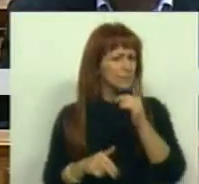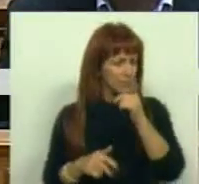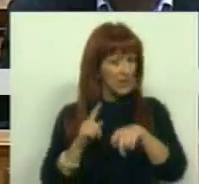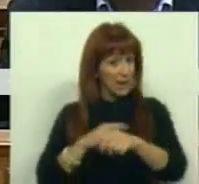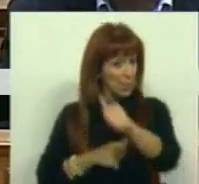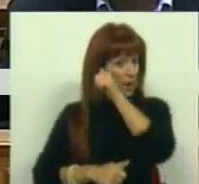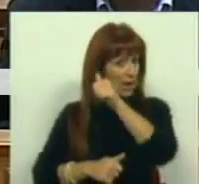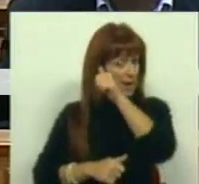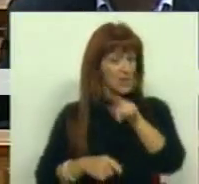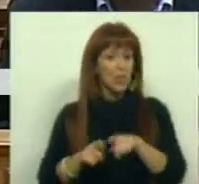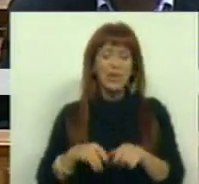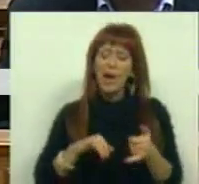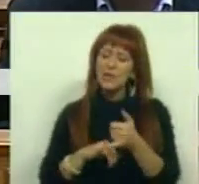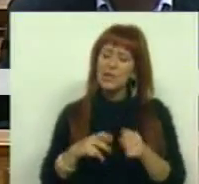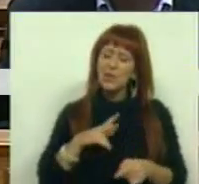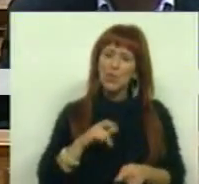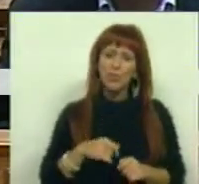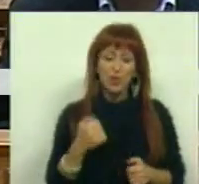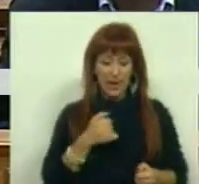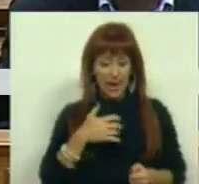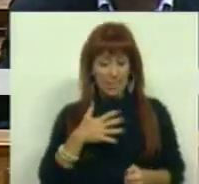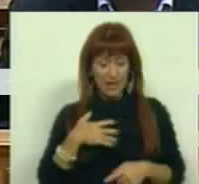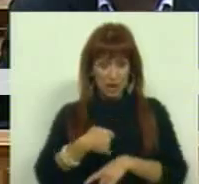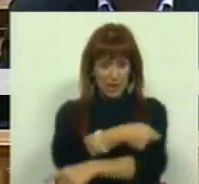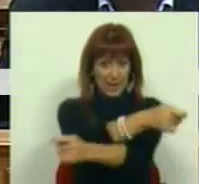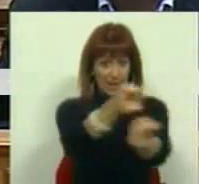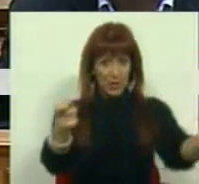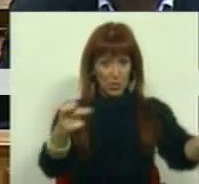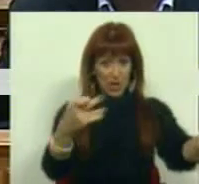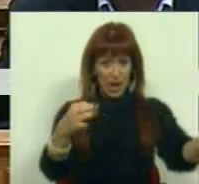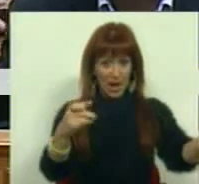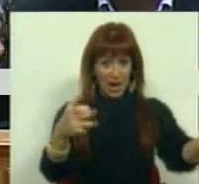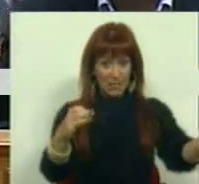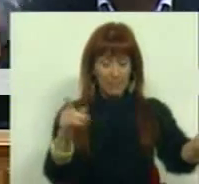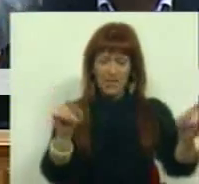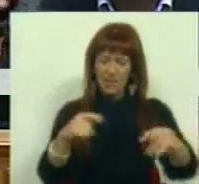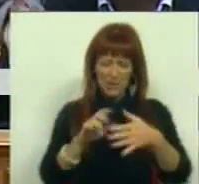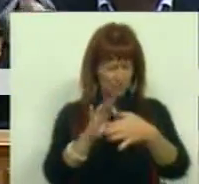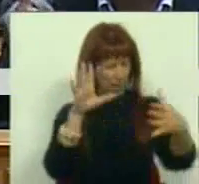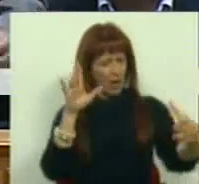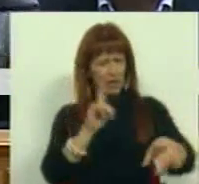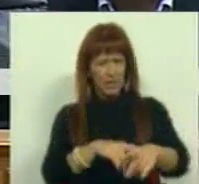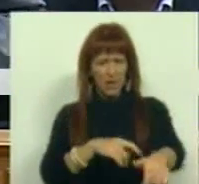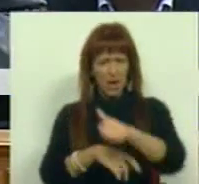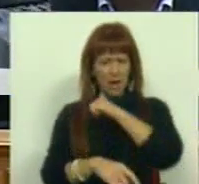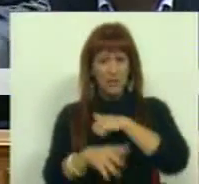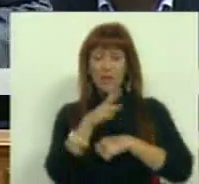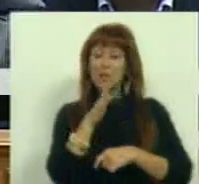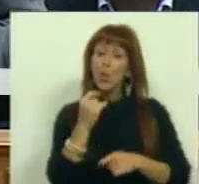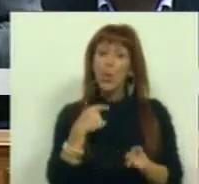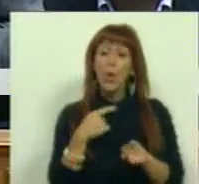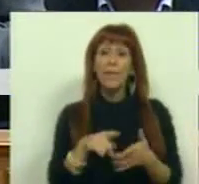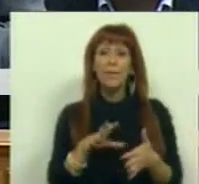à época, da Associação Portuguesa das Empresas de Distribuição, a APEP, e até a contradição existente à época com